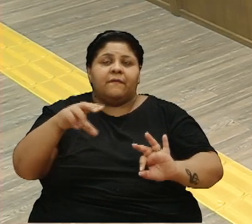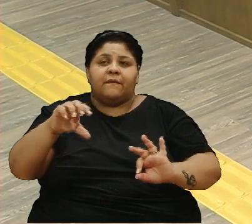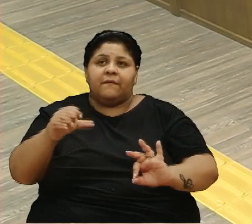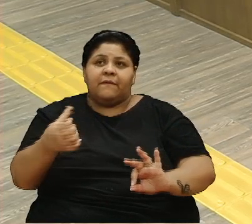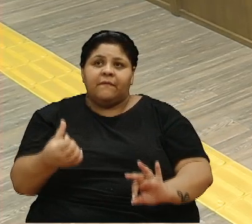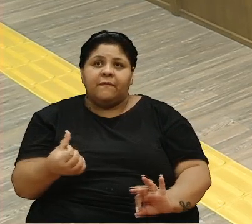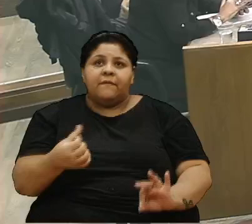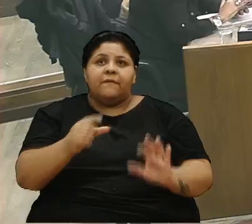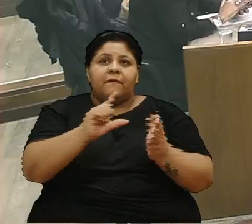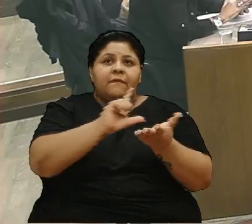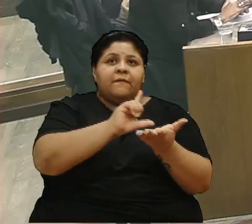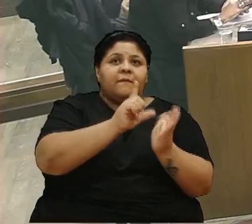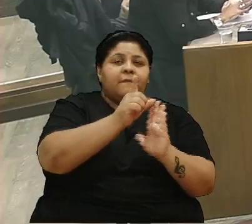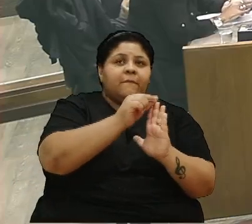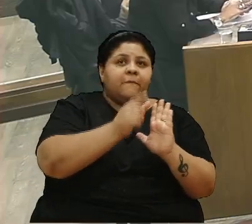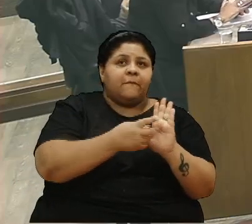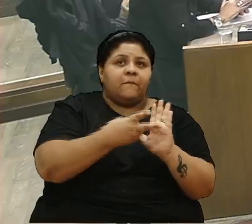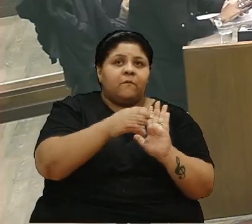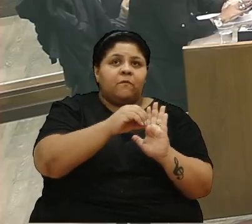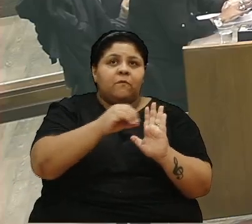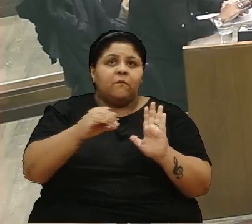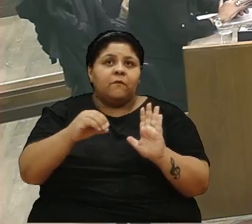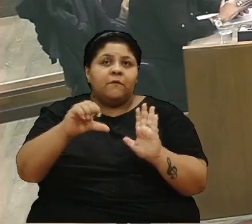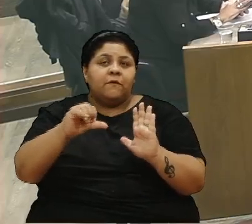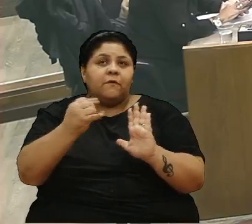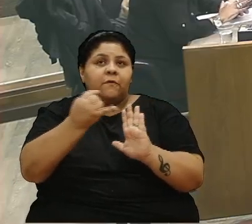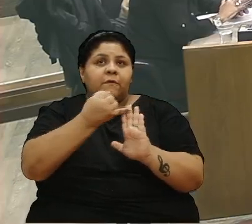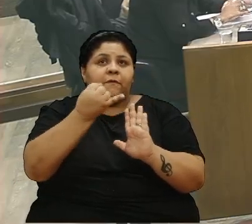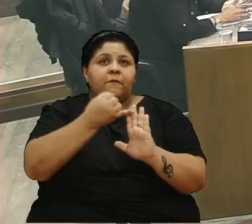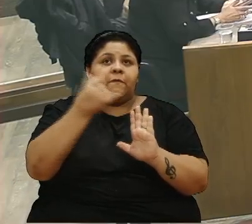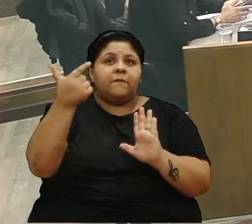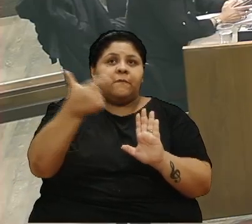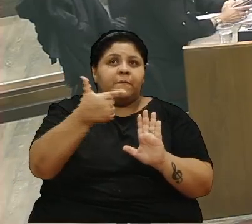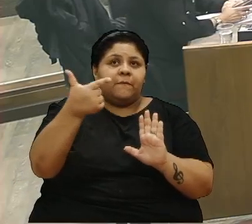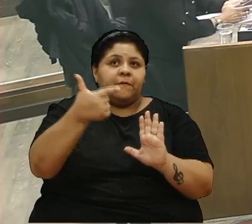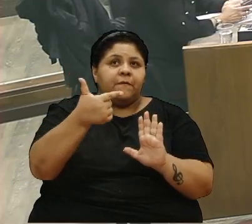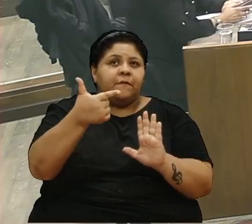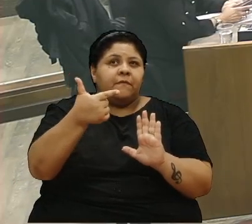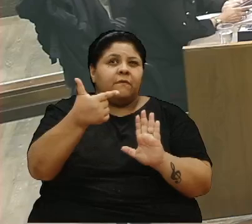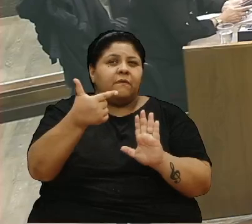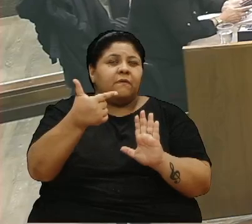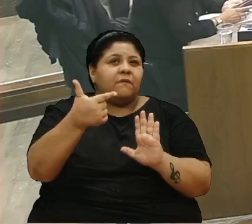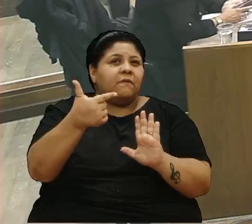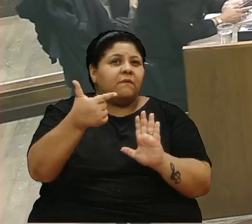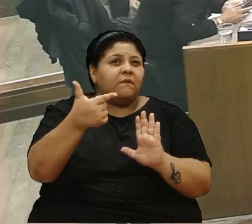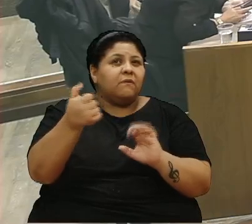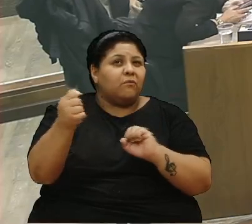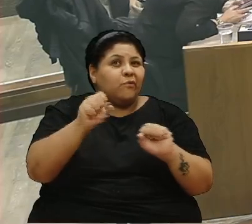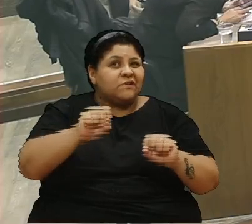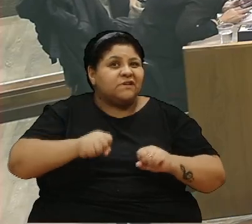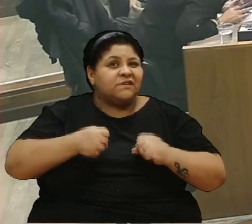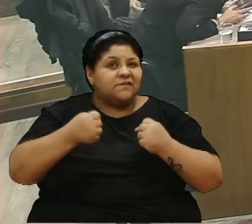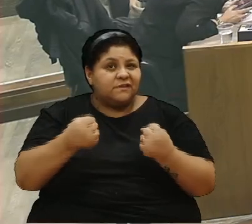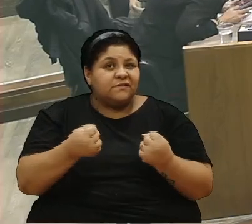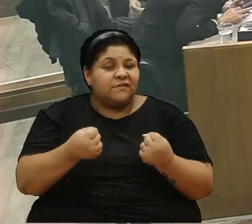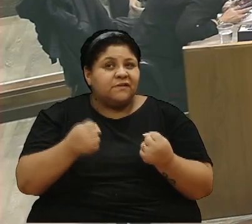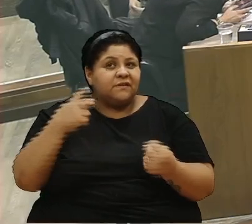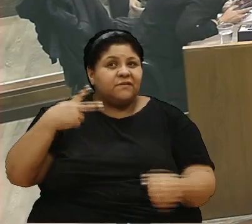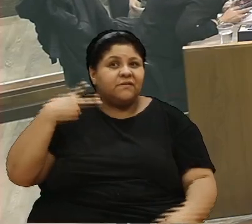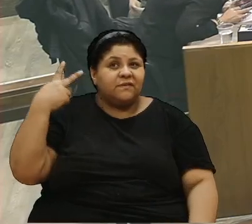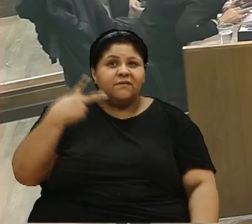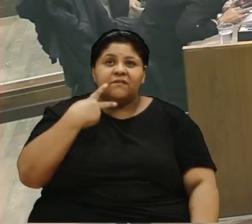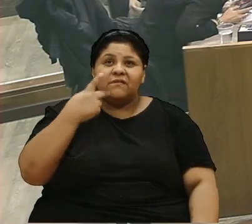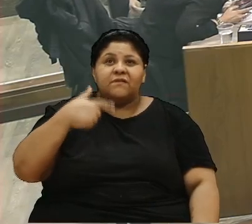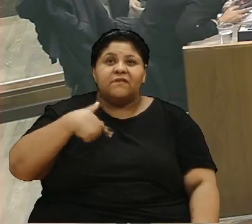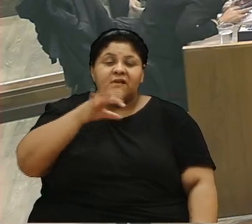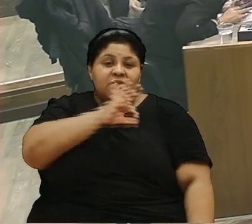Artigo não. 209, inciso 2º. Pois não. Pois não? Pode fazer a defesa da... O vereador falou